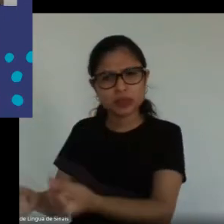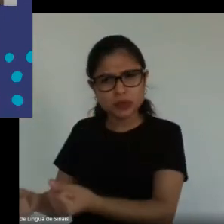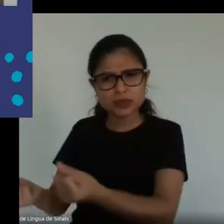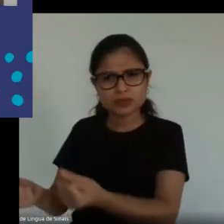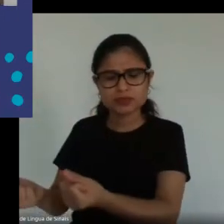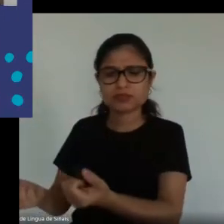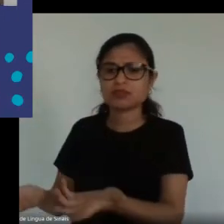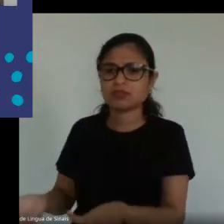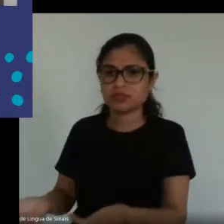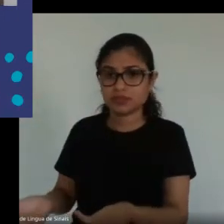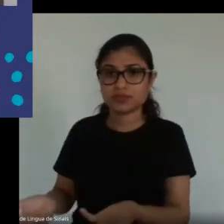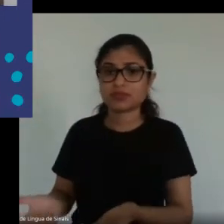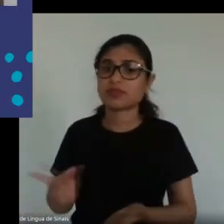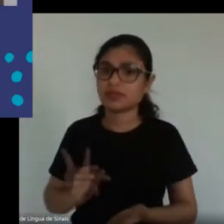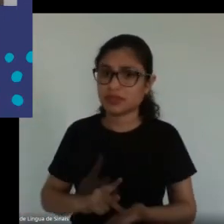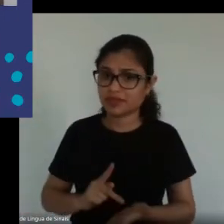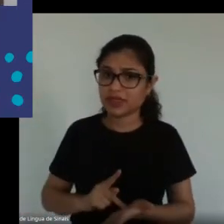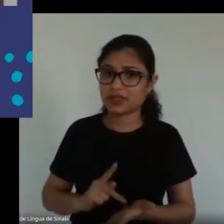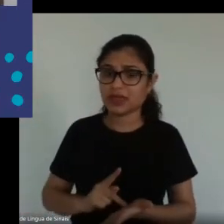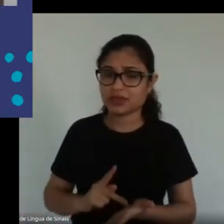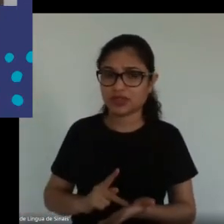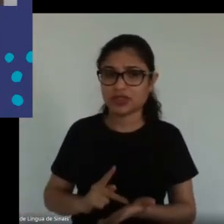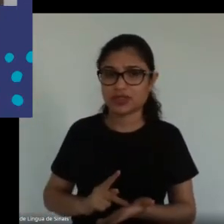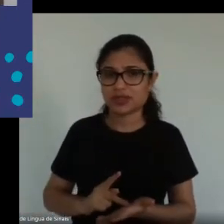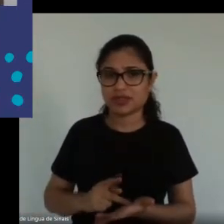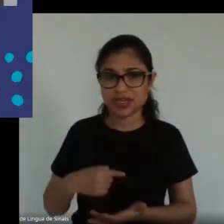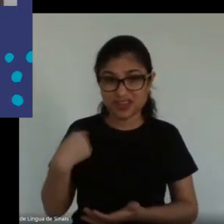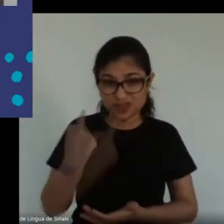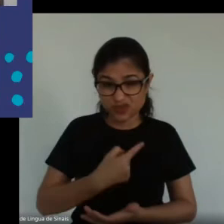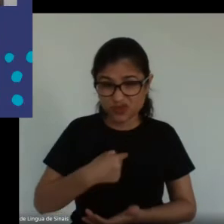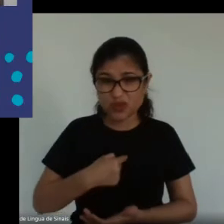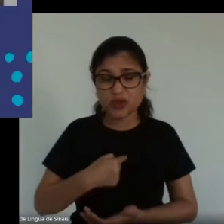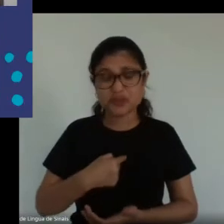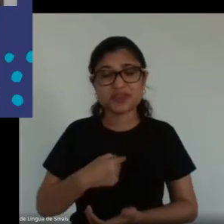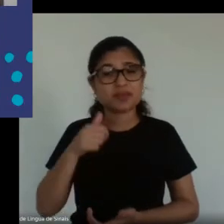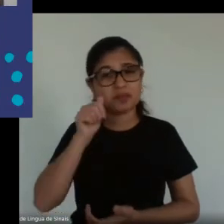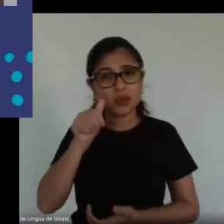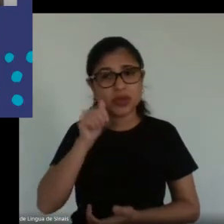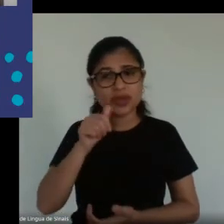assim, gente, como nós não somos a Mulher Maravilha? A